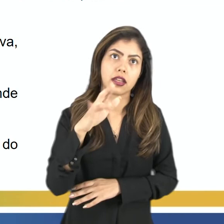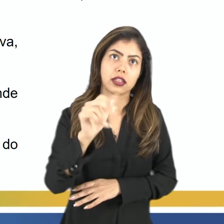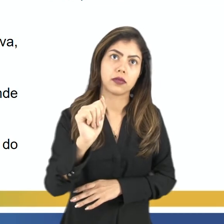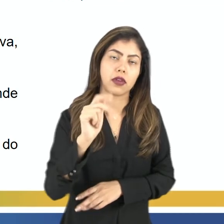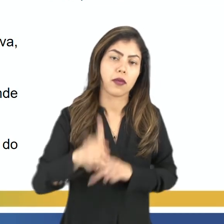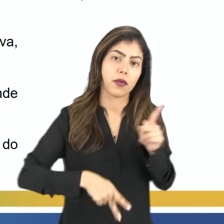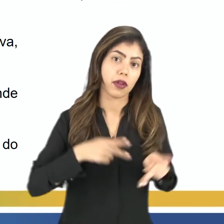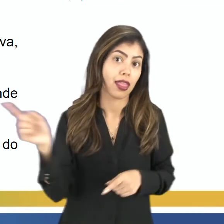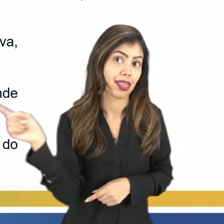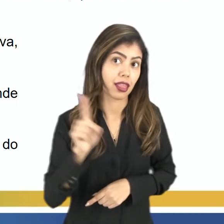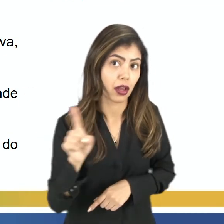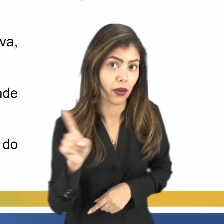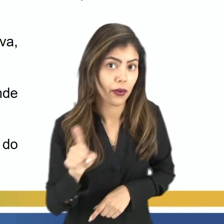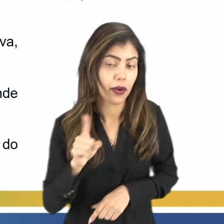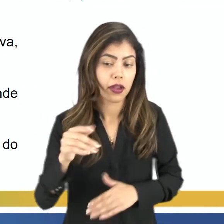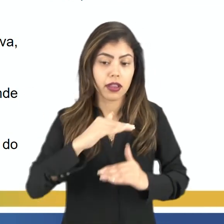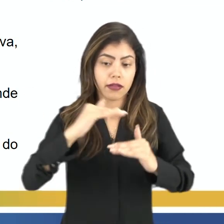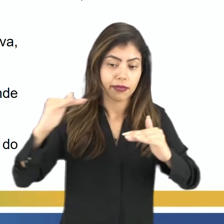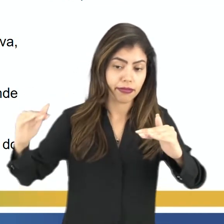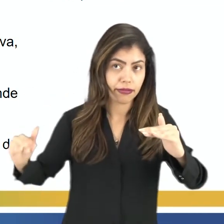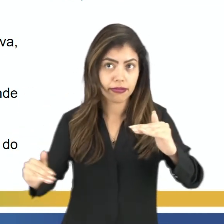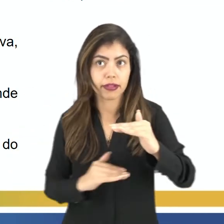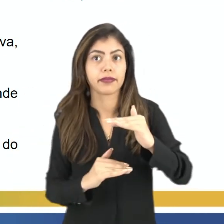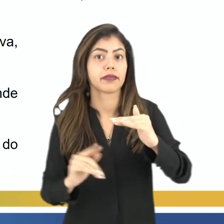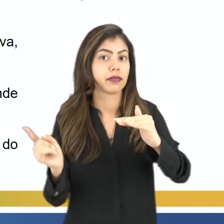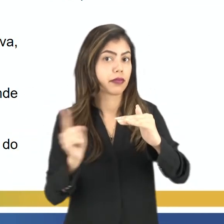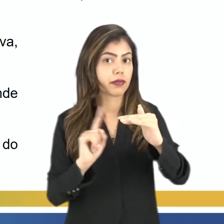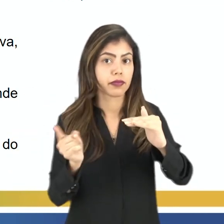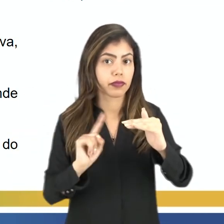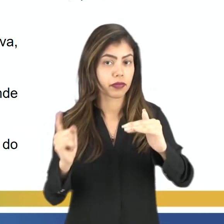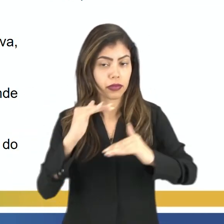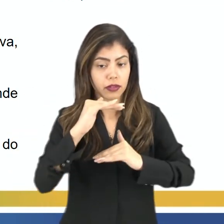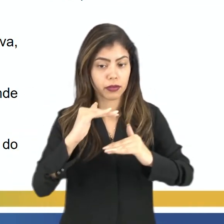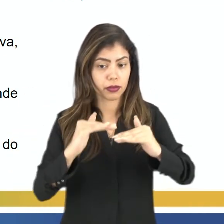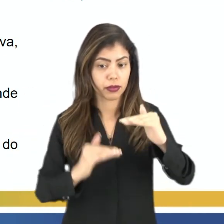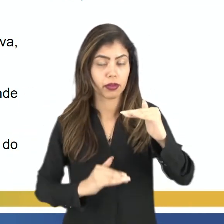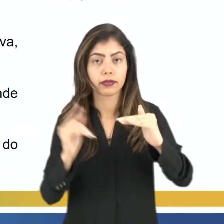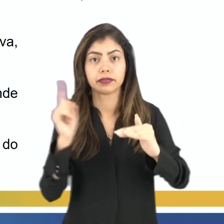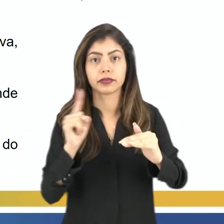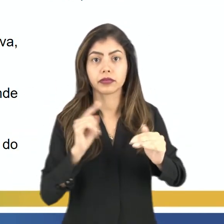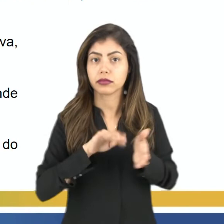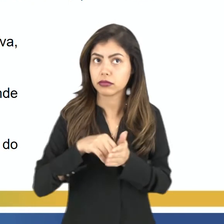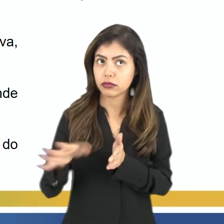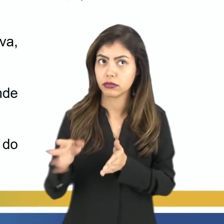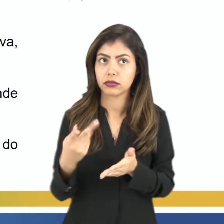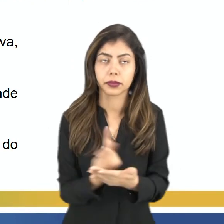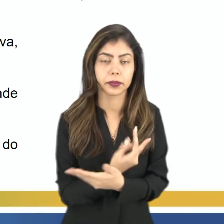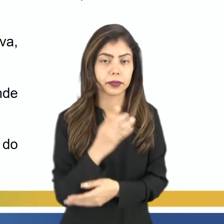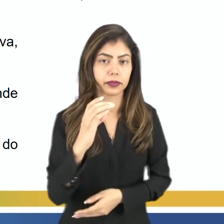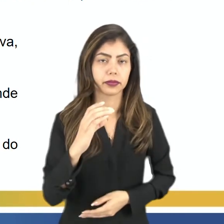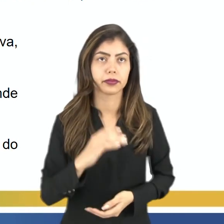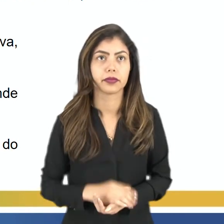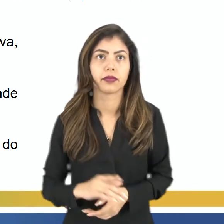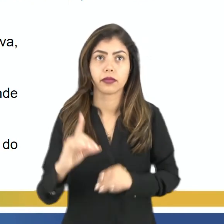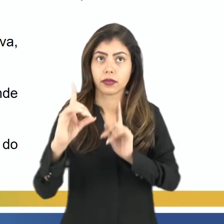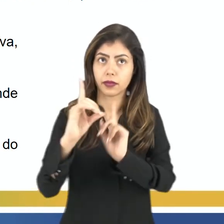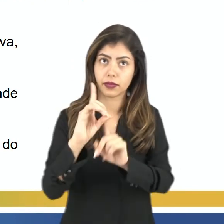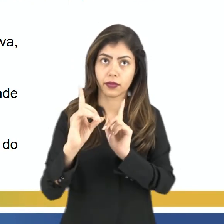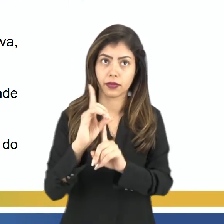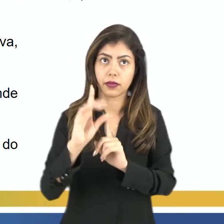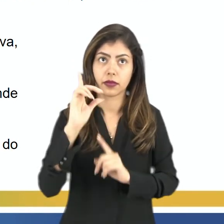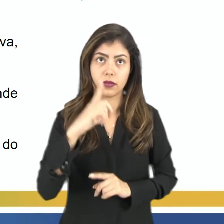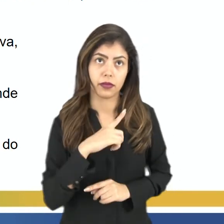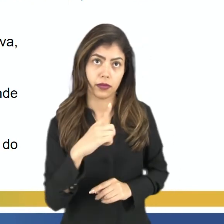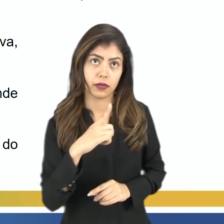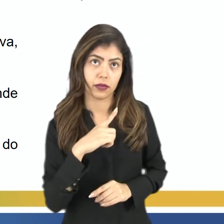população não ativa. Não tem caído, tá, essa questão da população não ativa. Descarta a letra C. Letra D,